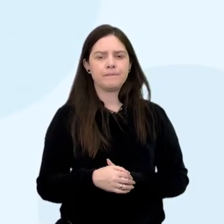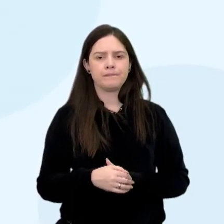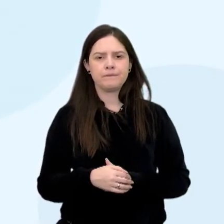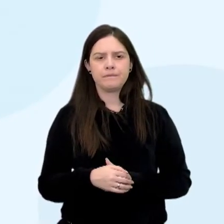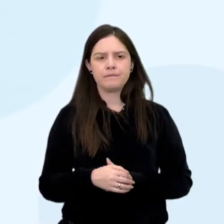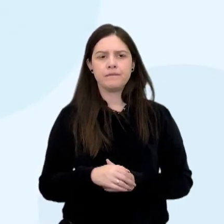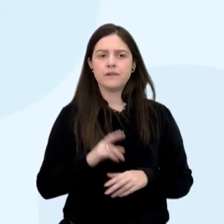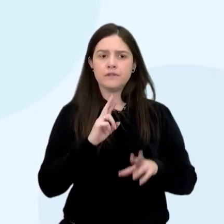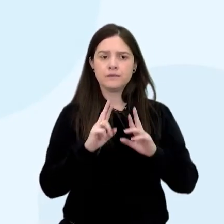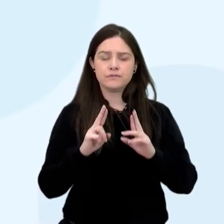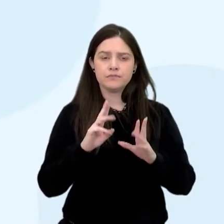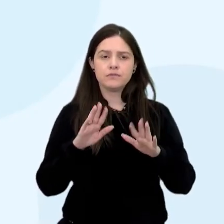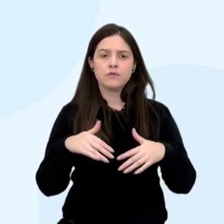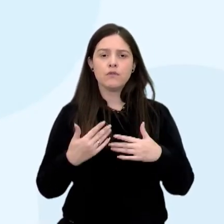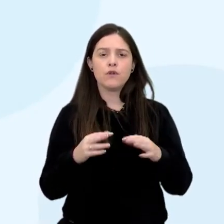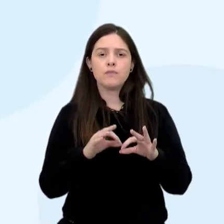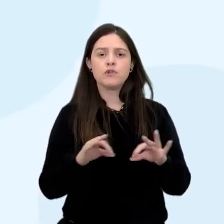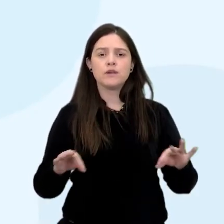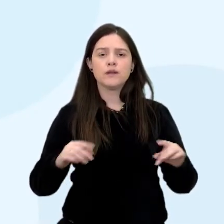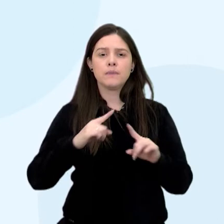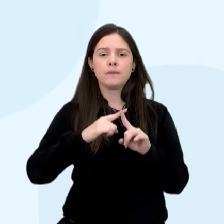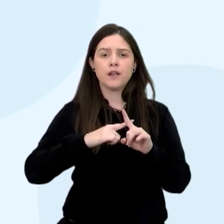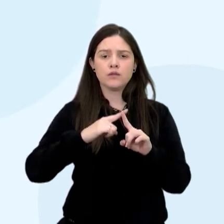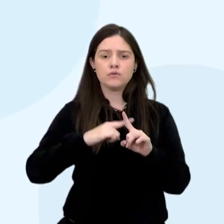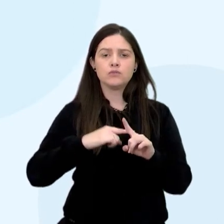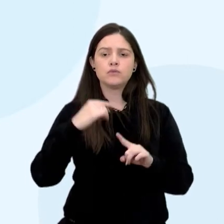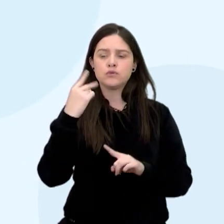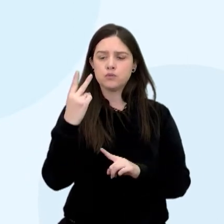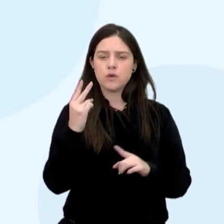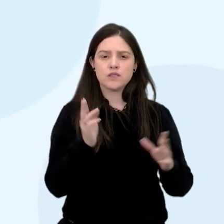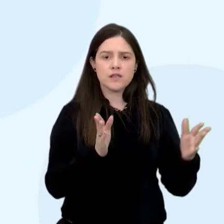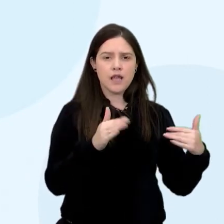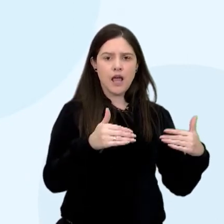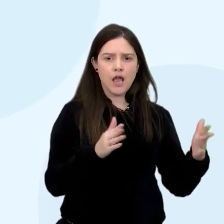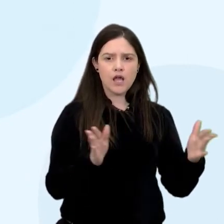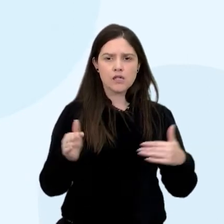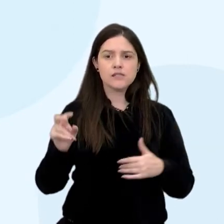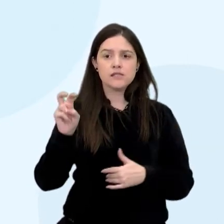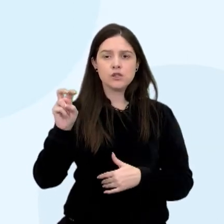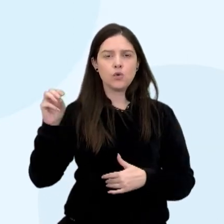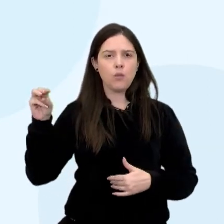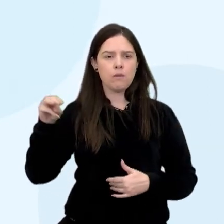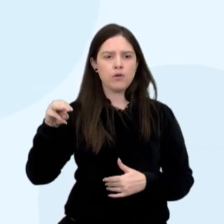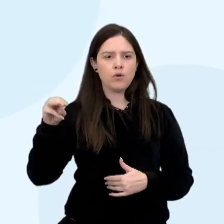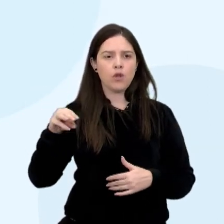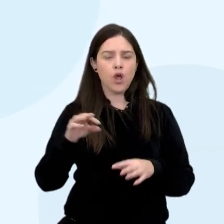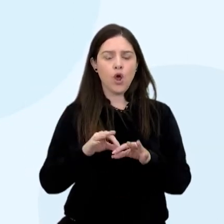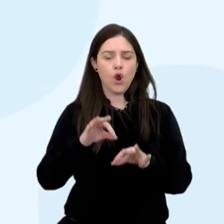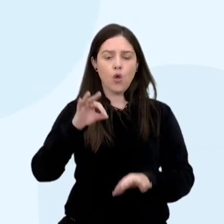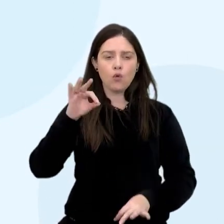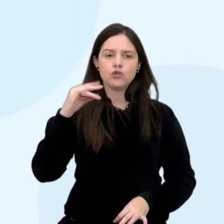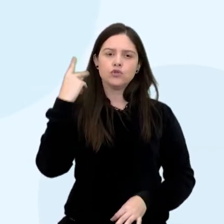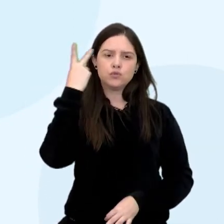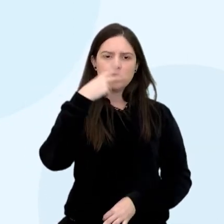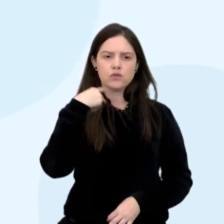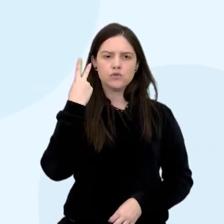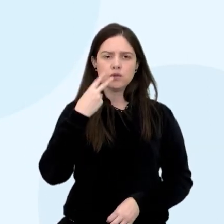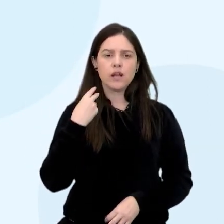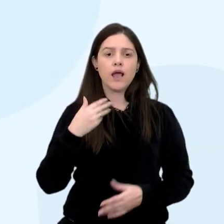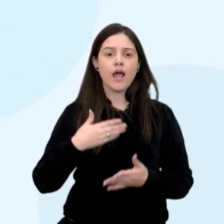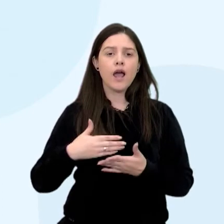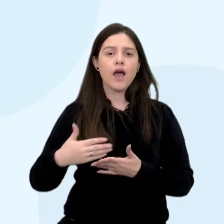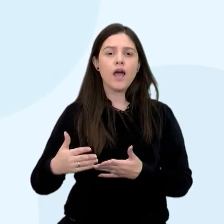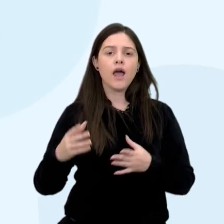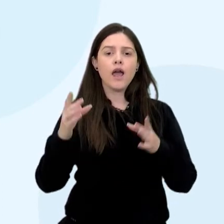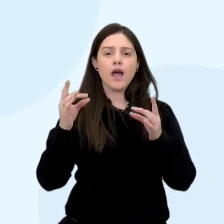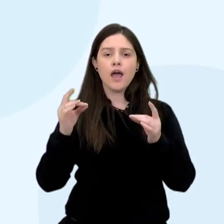resultados. Então, foram medidas essas temperaturas, né? Nas duas caixas a cada 5 minutos ao longo de 2 horas. E a partir desses